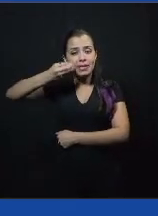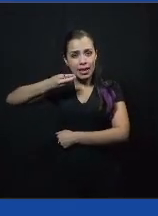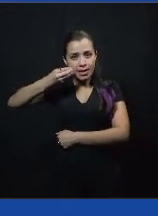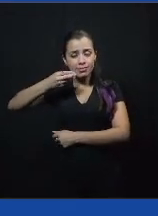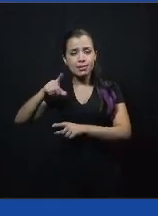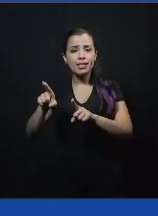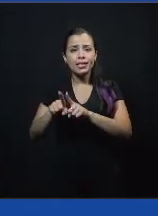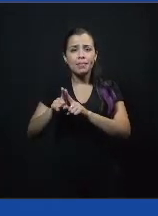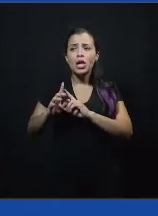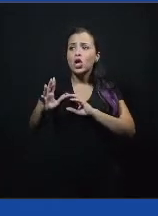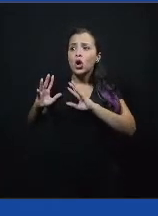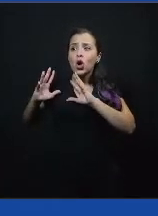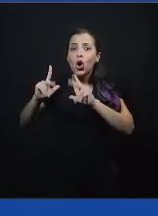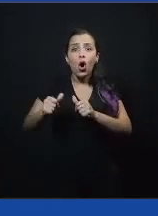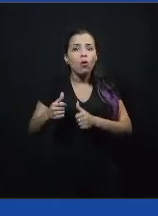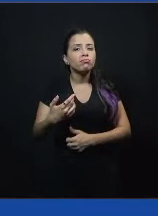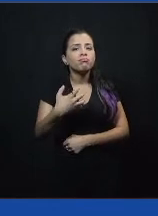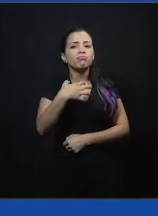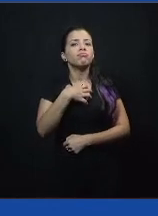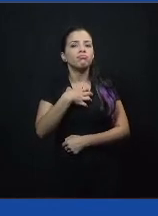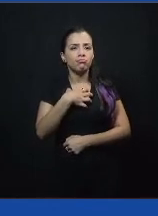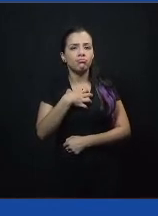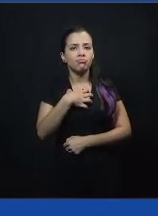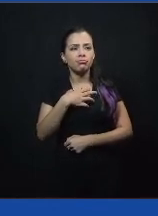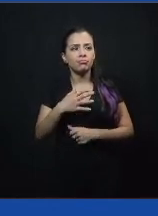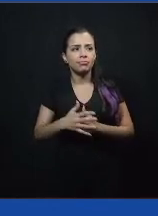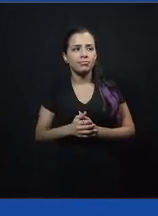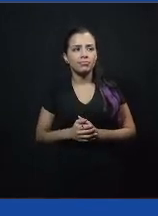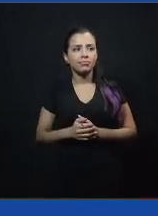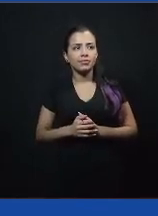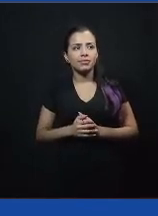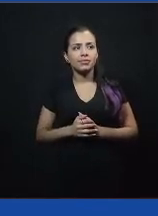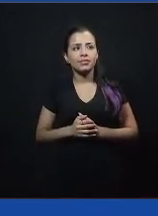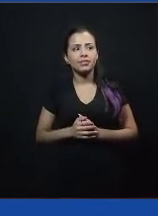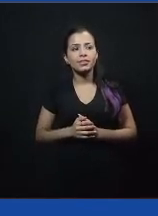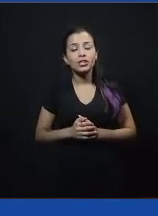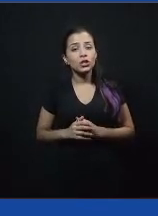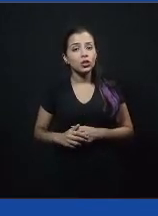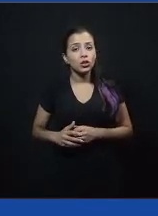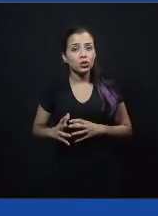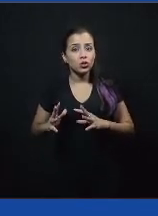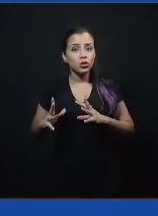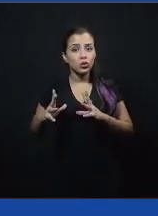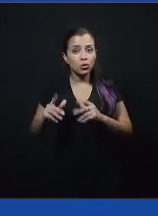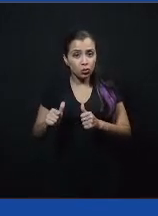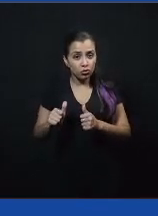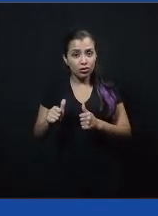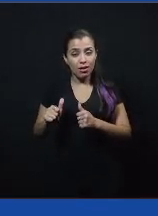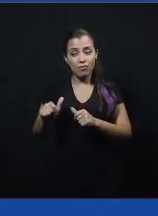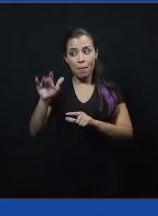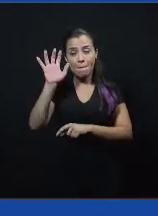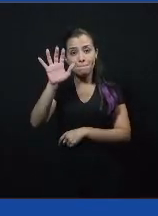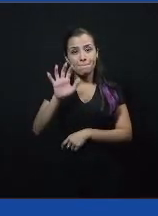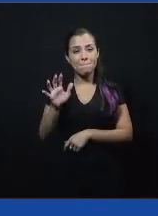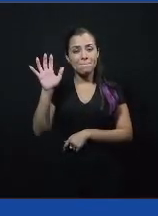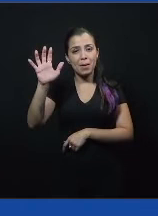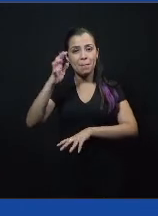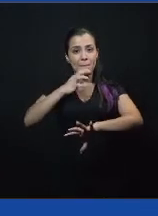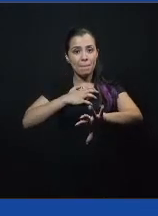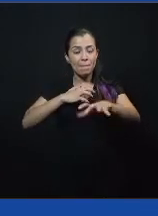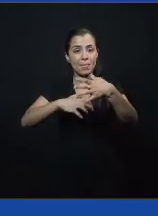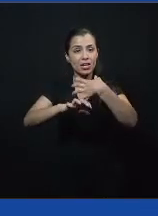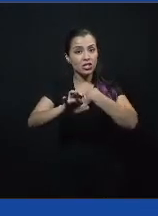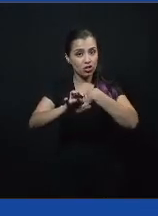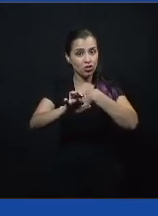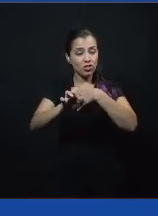como que foi viver isso tudo não tem melhor forma de mostrar isso para vocês do que pelo mapa de empatia Hoje ele se